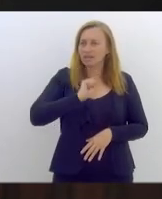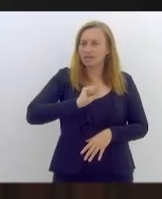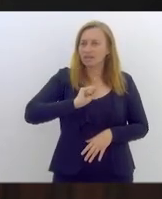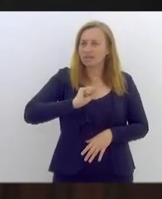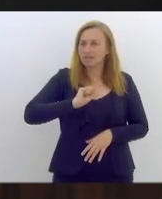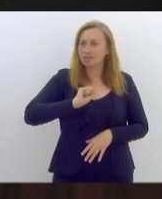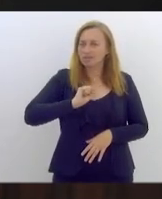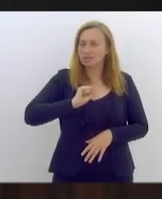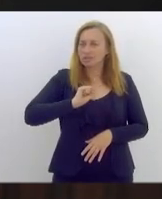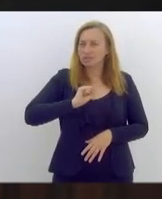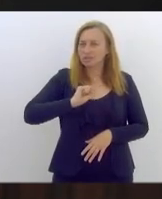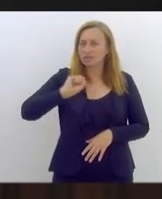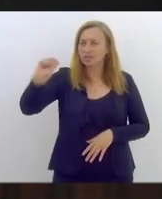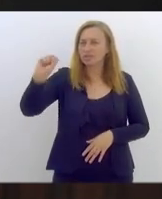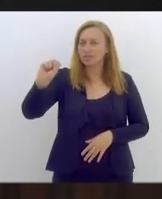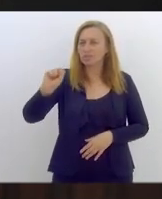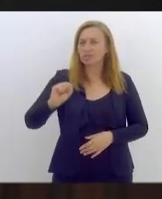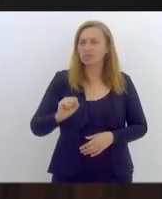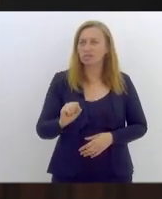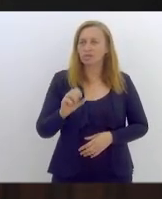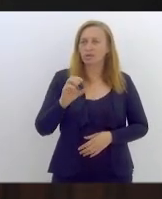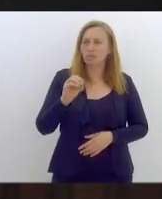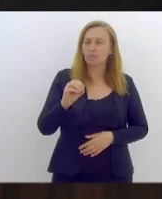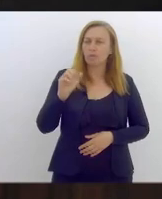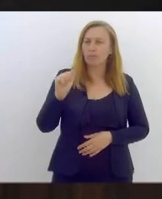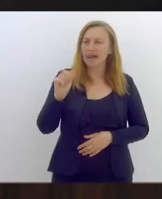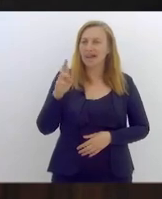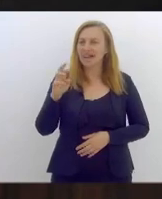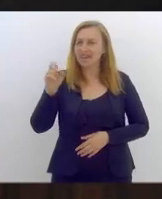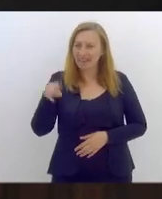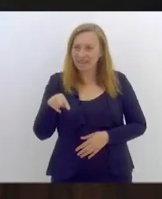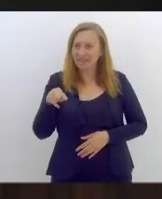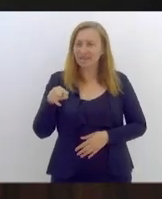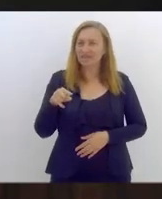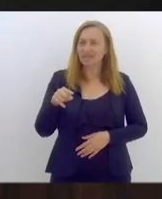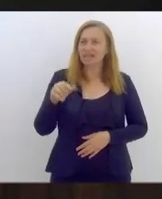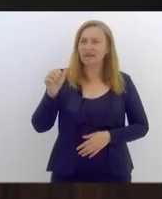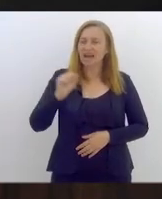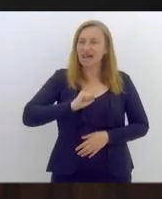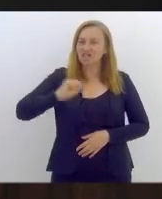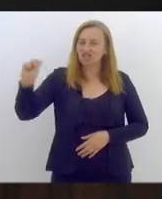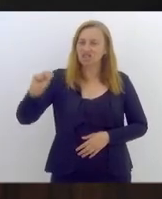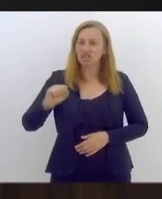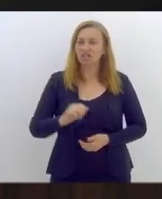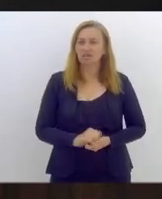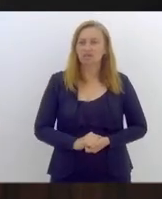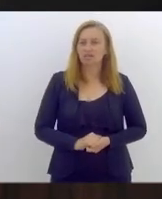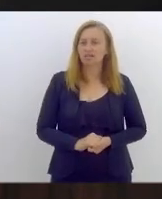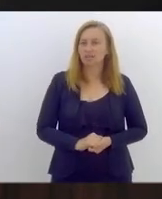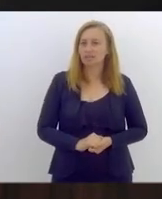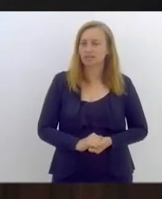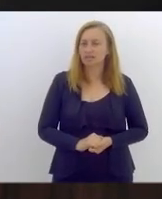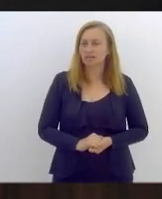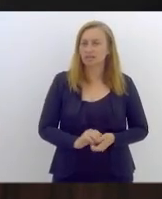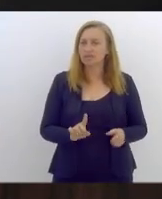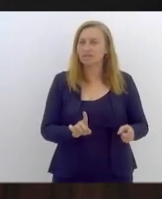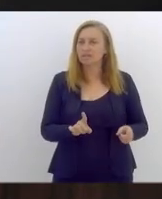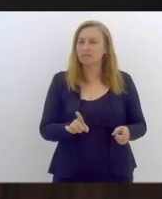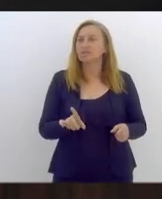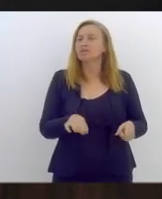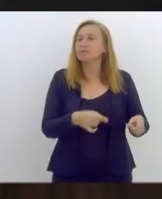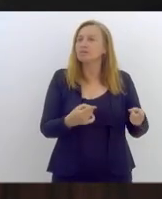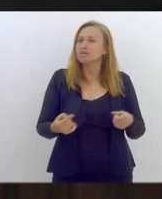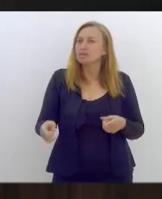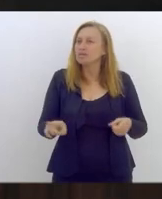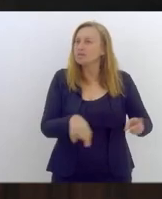nosso homenageado, que é Obá Aressá do Ilê Axé Opofunjá. Essa homenagem